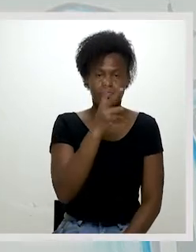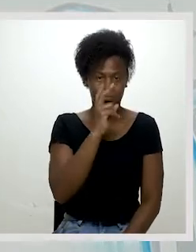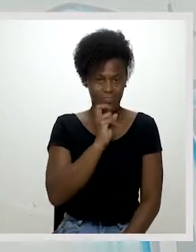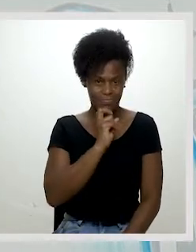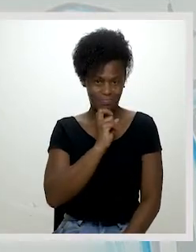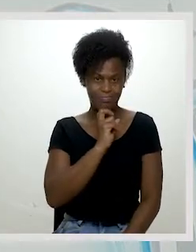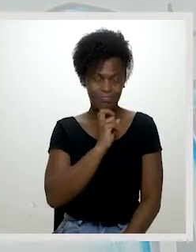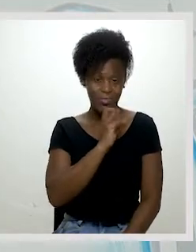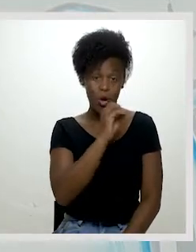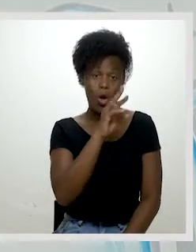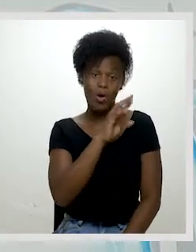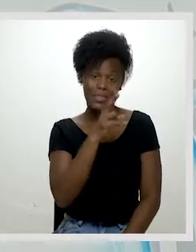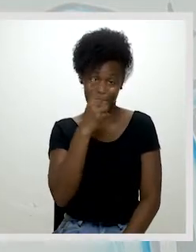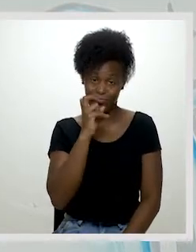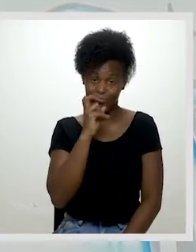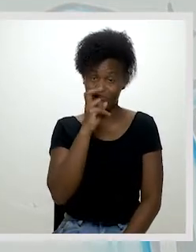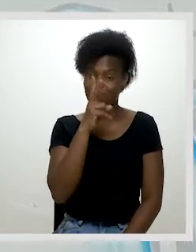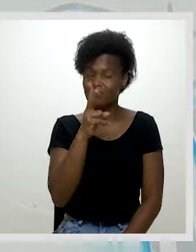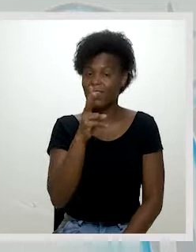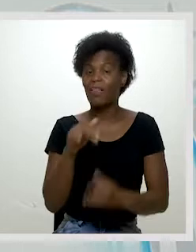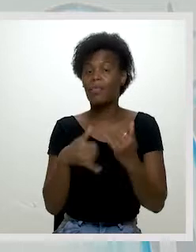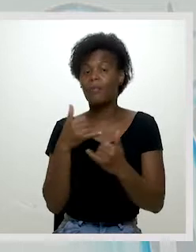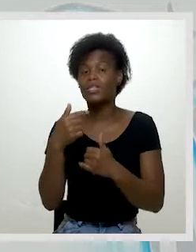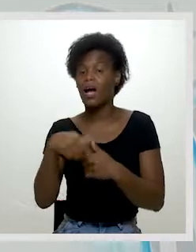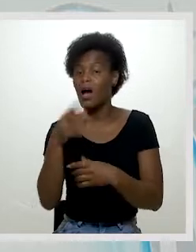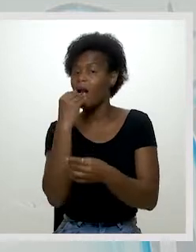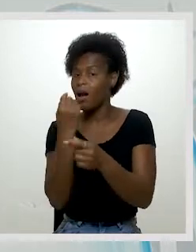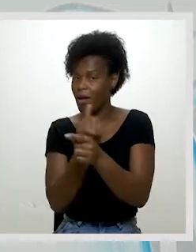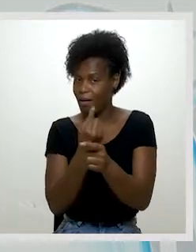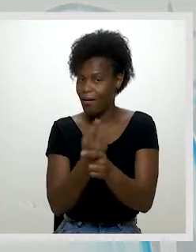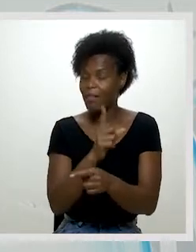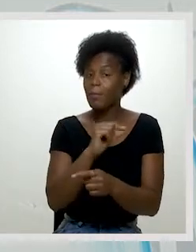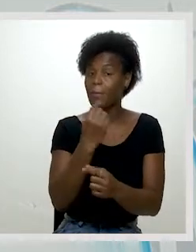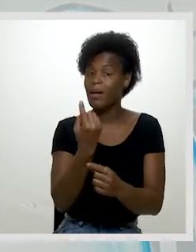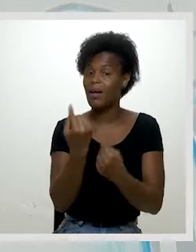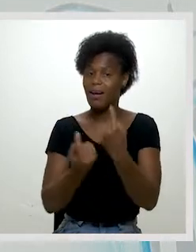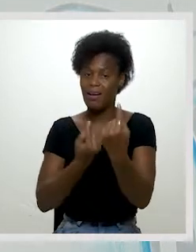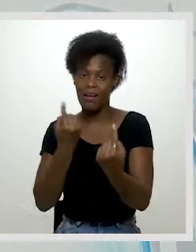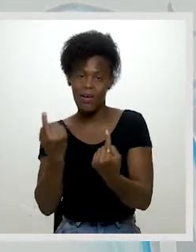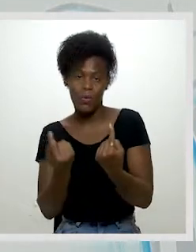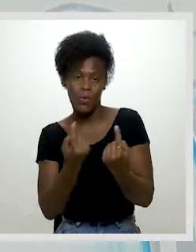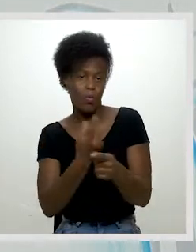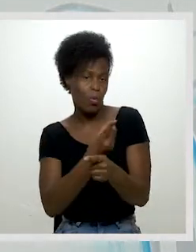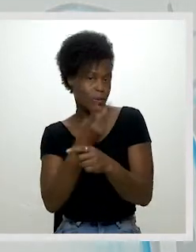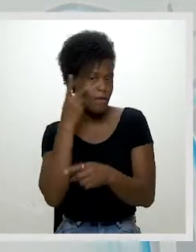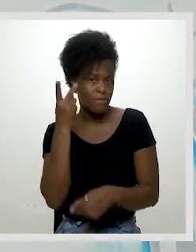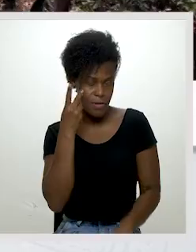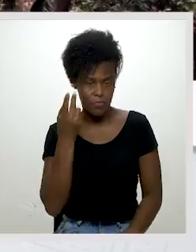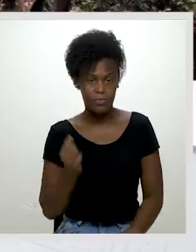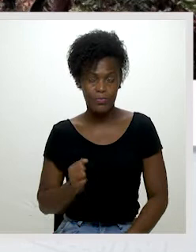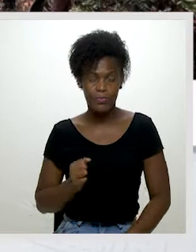do oxigênio, e é através do oxigênio que aparecem os alimentos para cada um dos seres